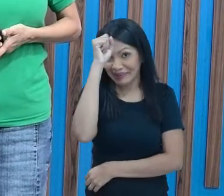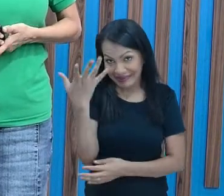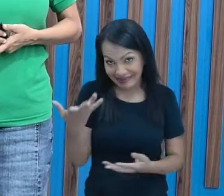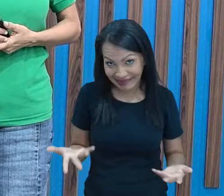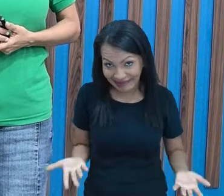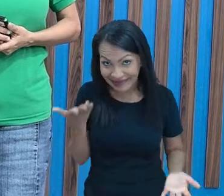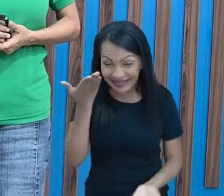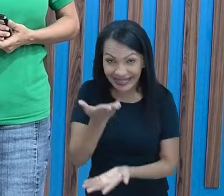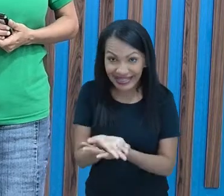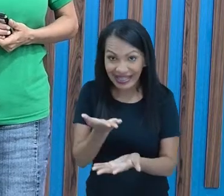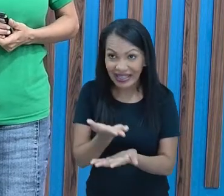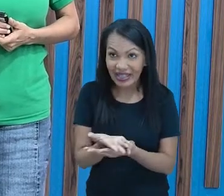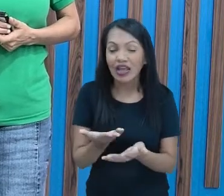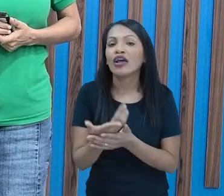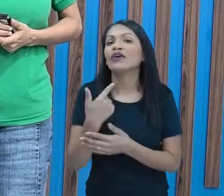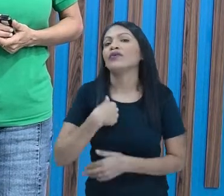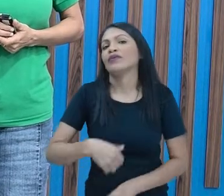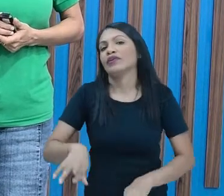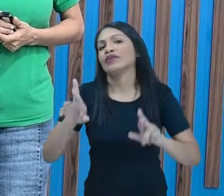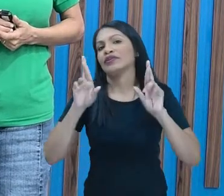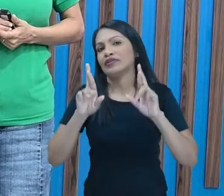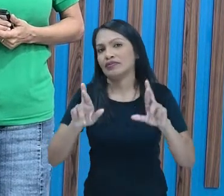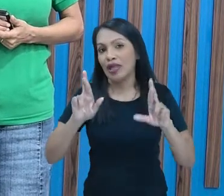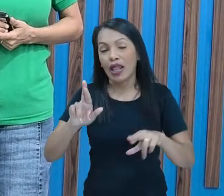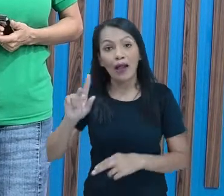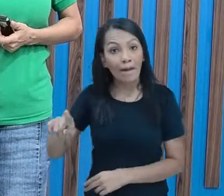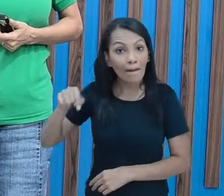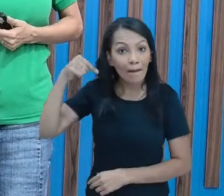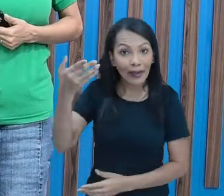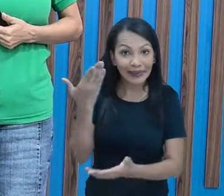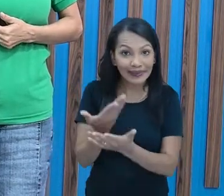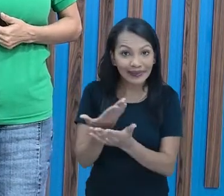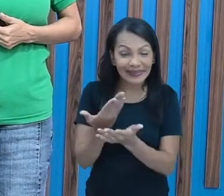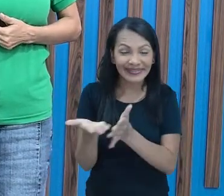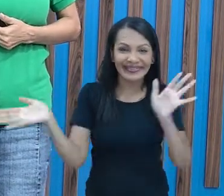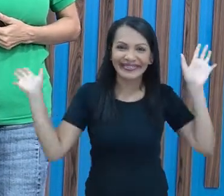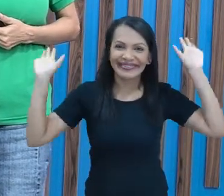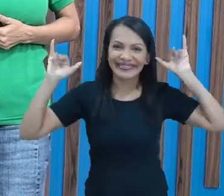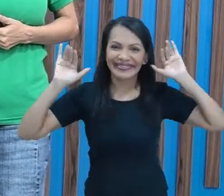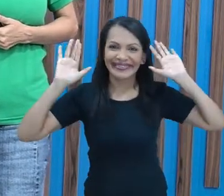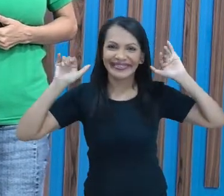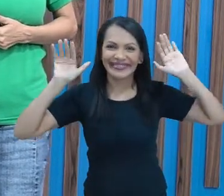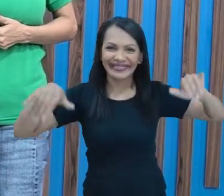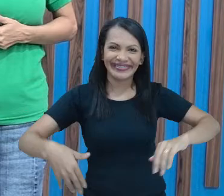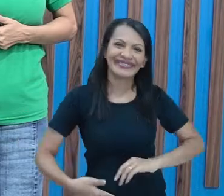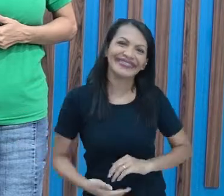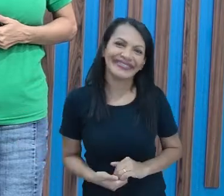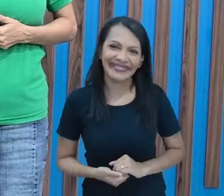esta aula. E eu te espero na próxima aula. Tchau, tchau, crianças.